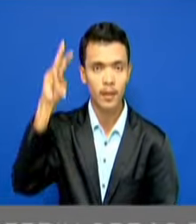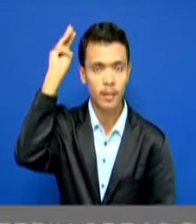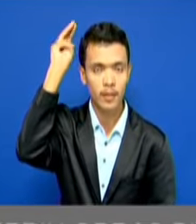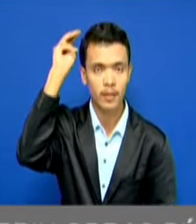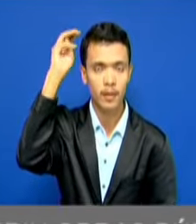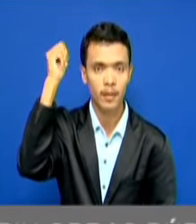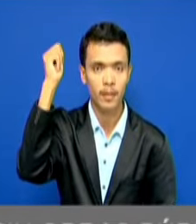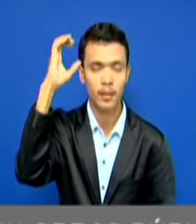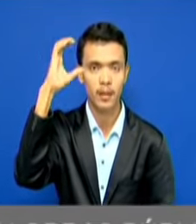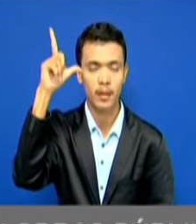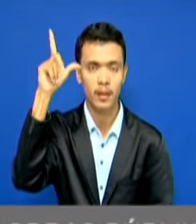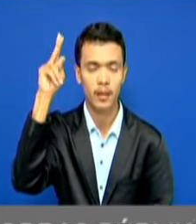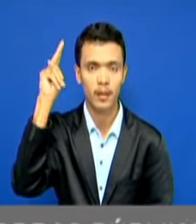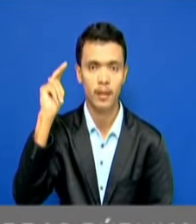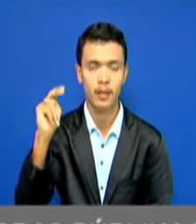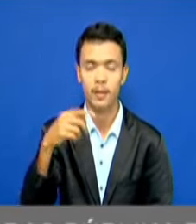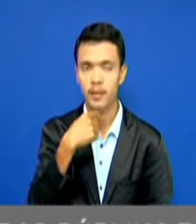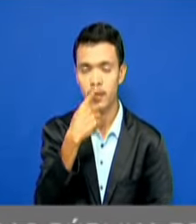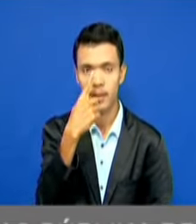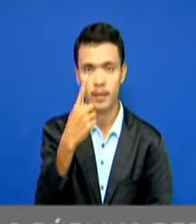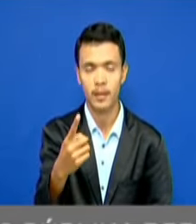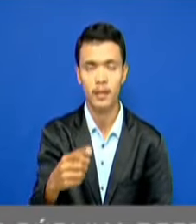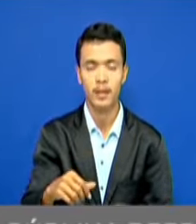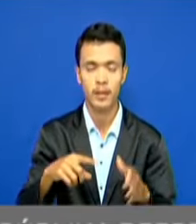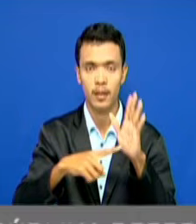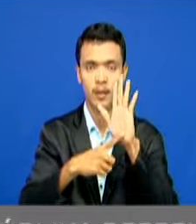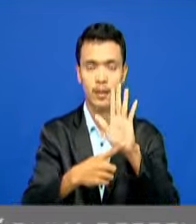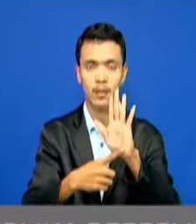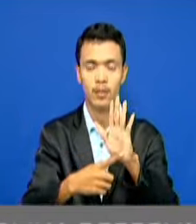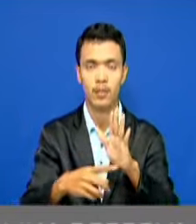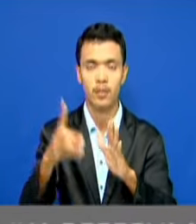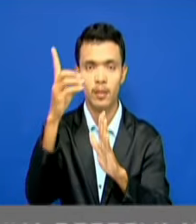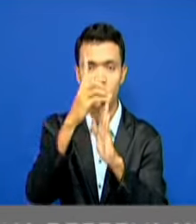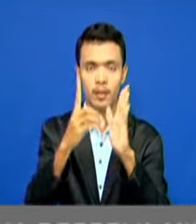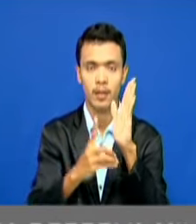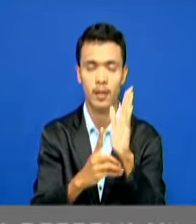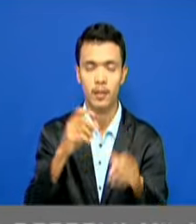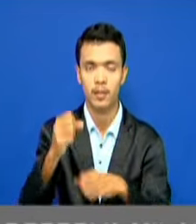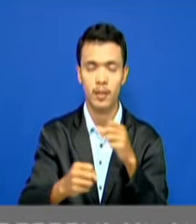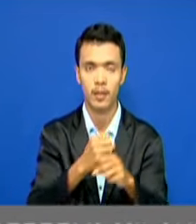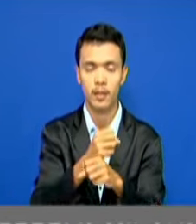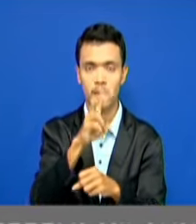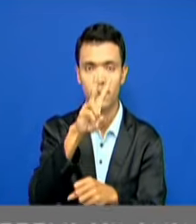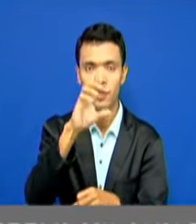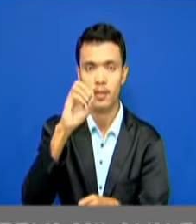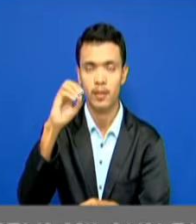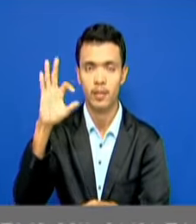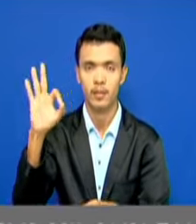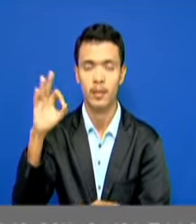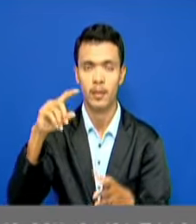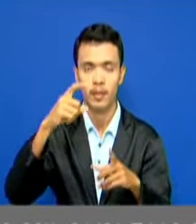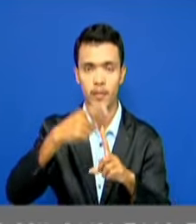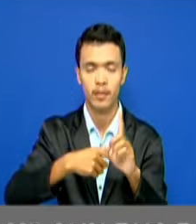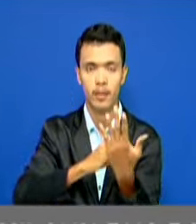Ministro do Assunto Combatente e Libertação Nacional afirma se publica a validação de dados Rio Ruacia e a Zaneiro